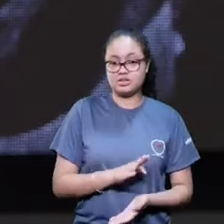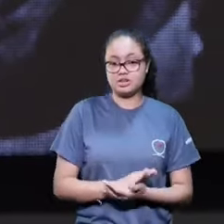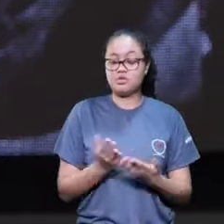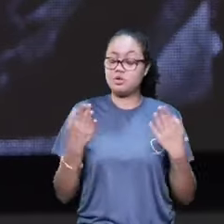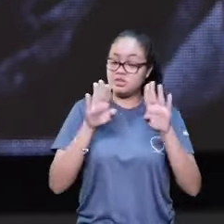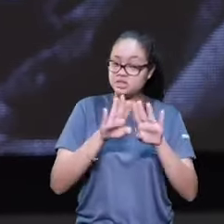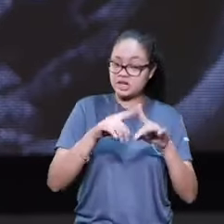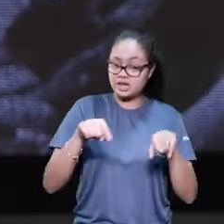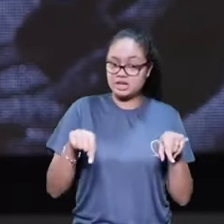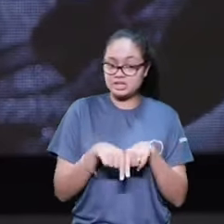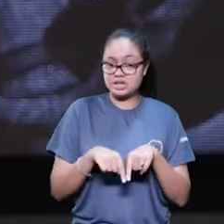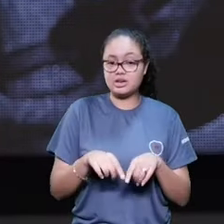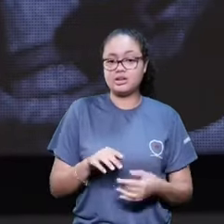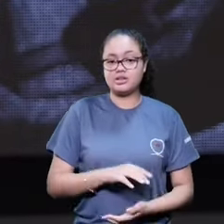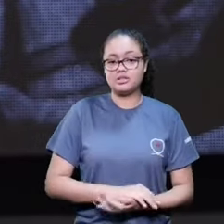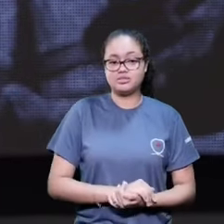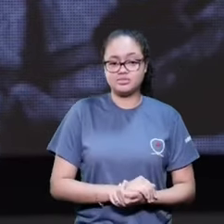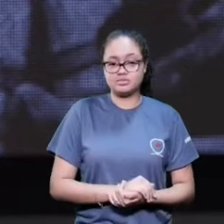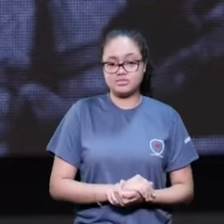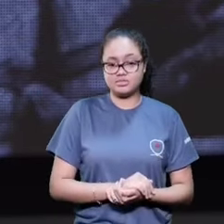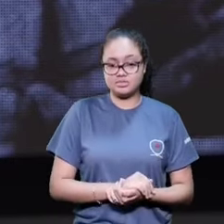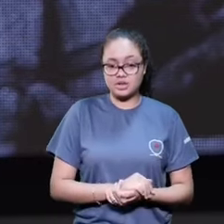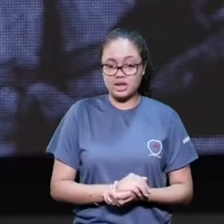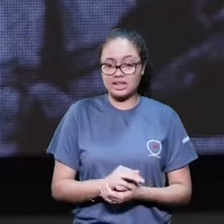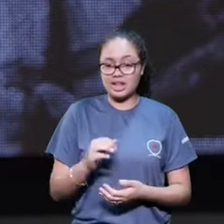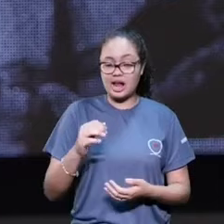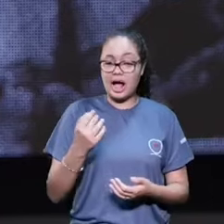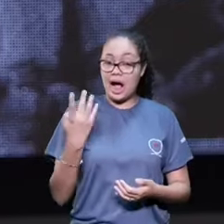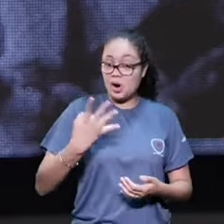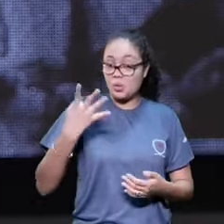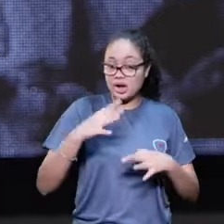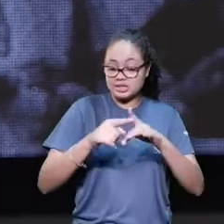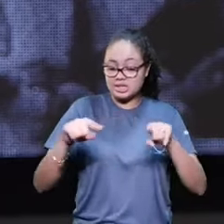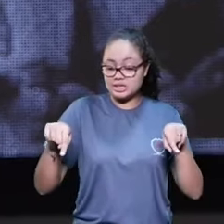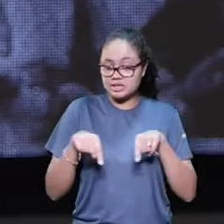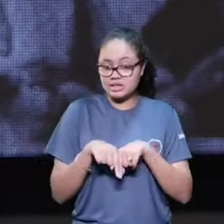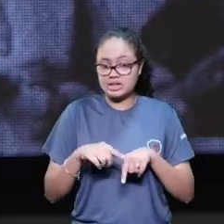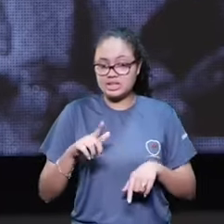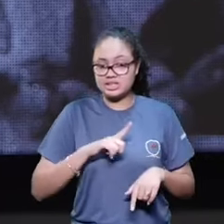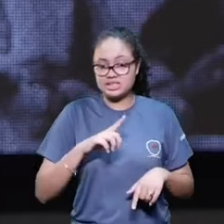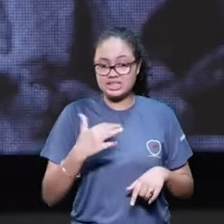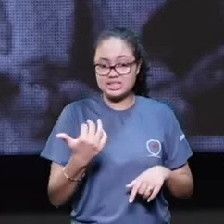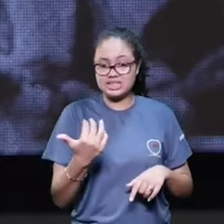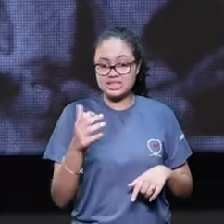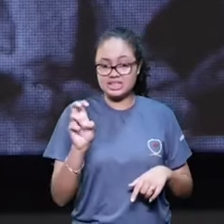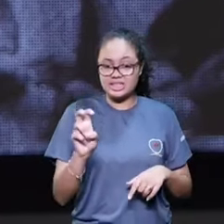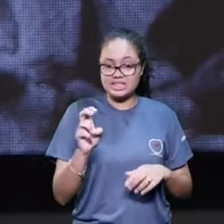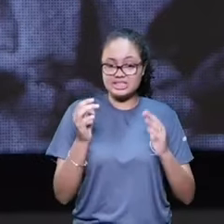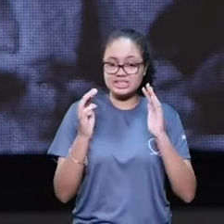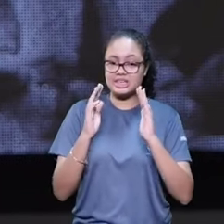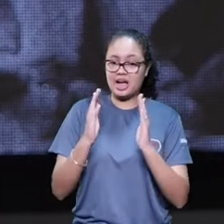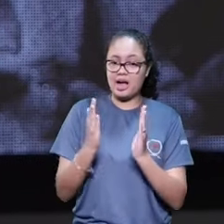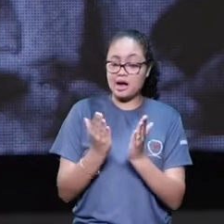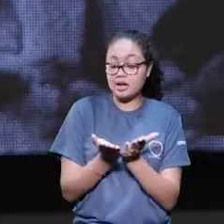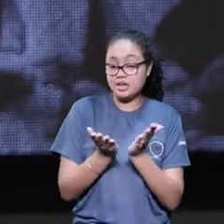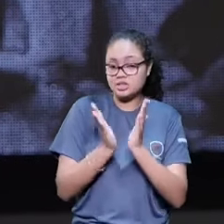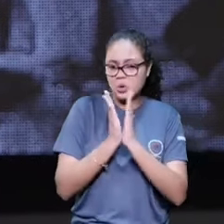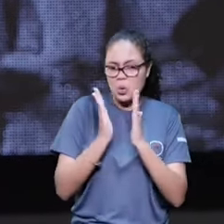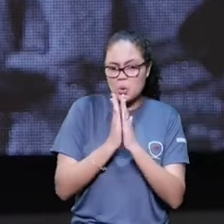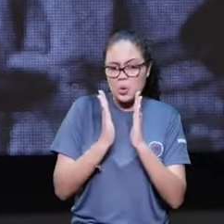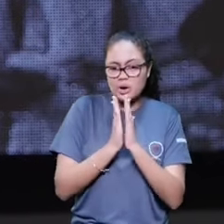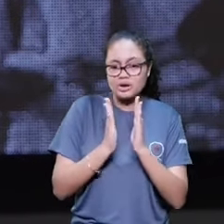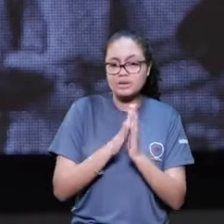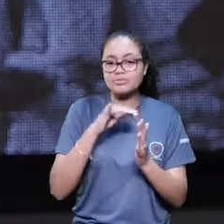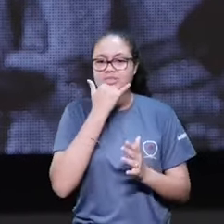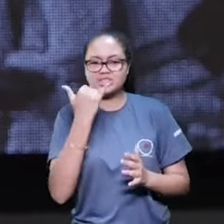salas. Fechei a primeira, fechei a segunda, fechei a terceira. Quando fechar a quarta sala, tinha uns 10, uns 15 crentes orando na sala lá, orando. Aí eu falei: